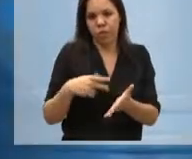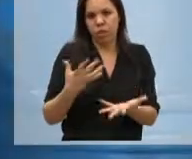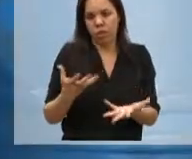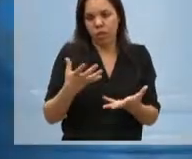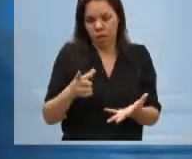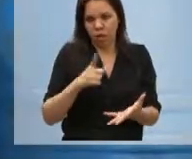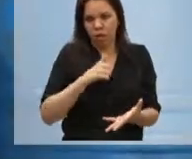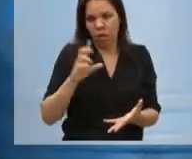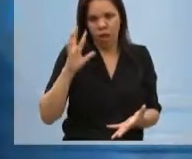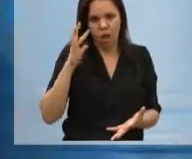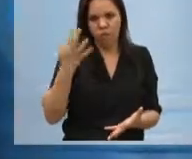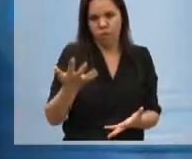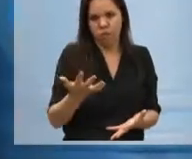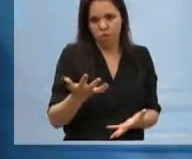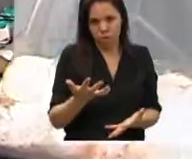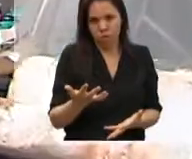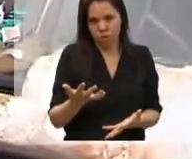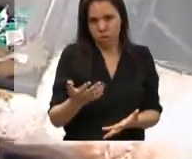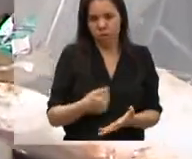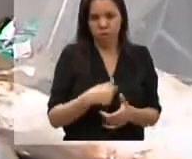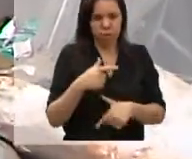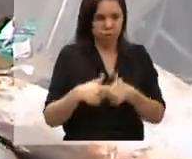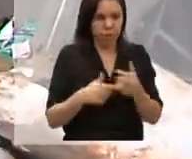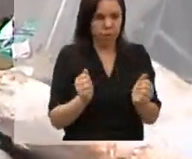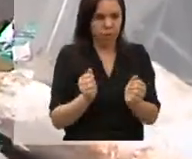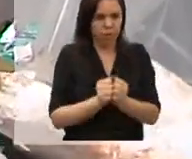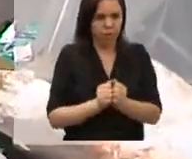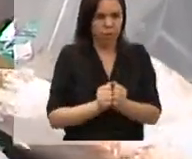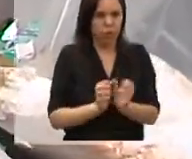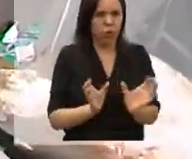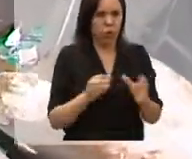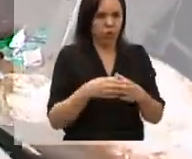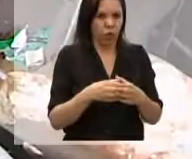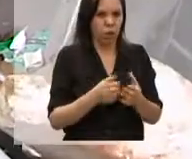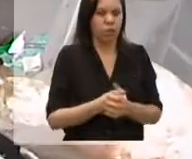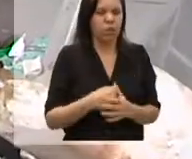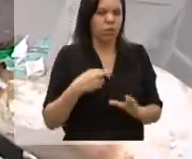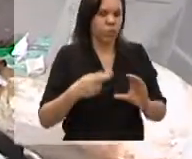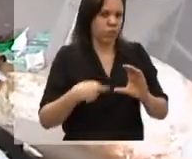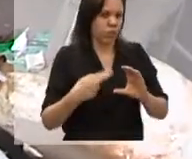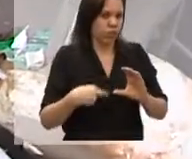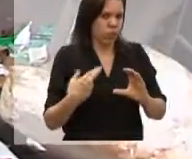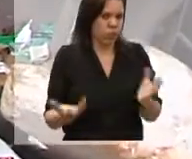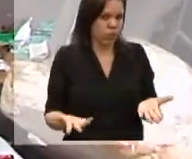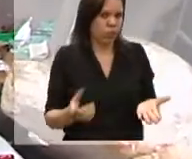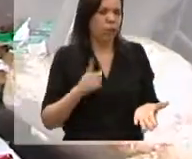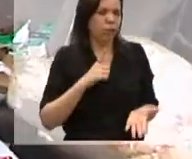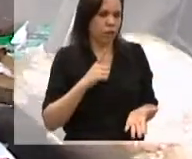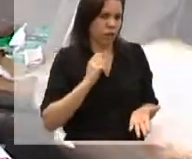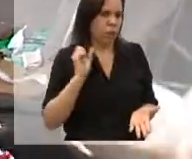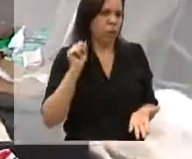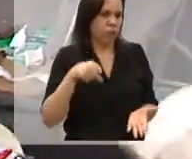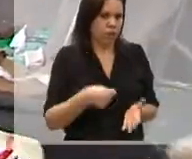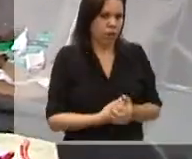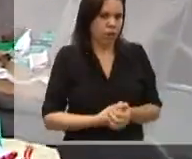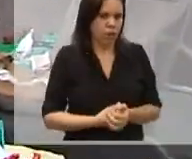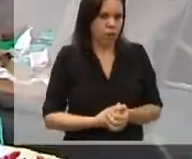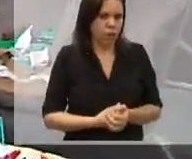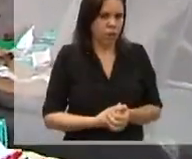buscar saídas. Eu vejo que esse trabalho junto às cooperativas de reciclagem, ela tem exatamente